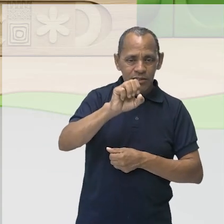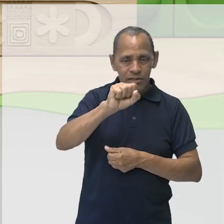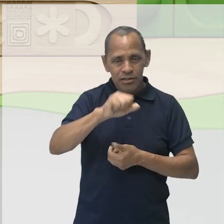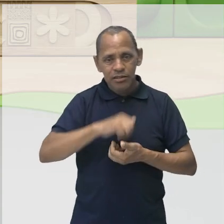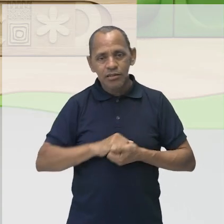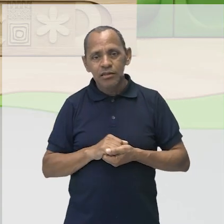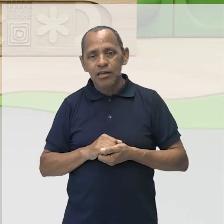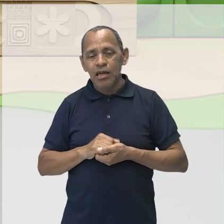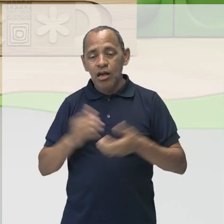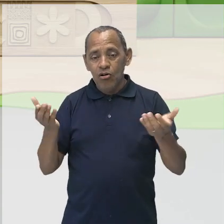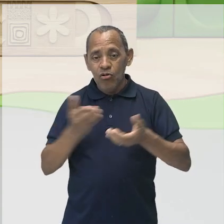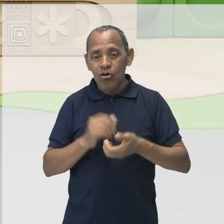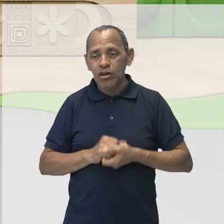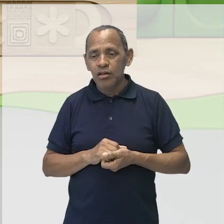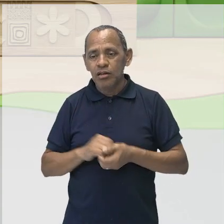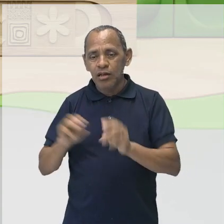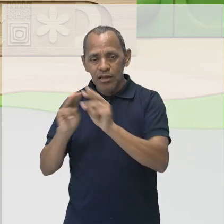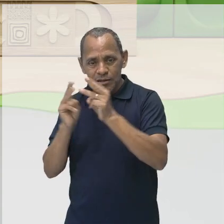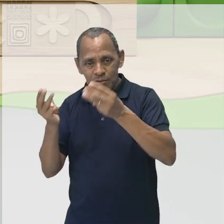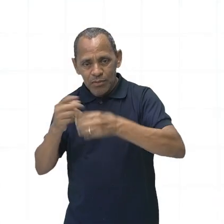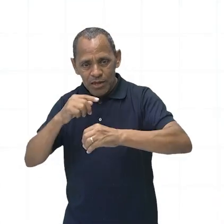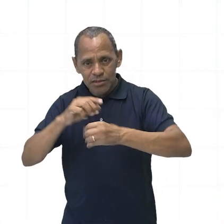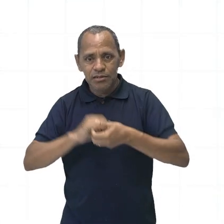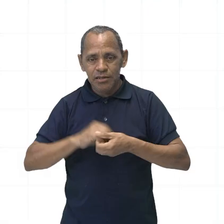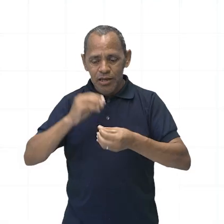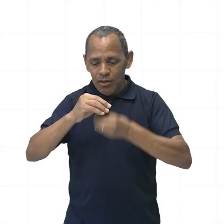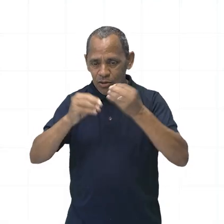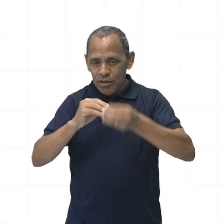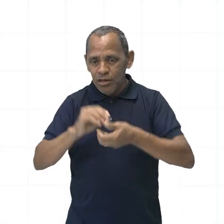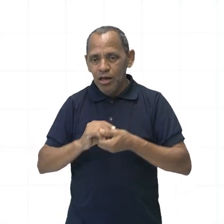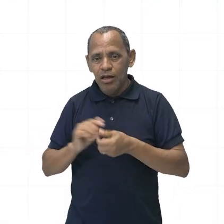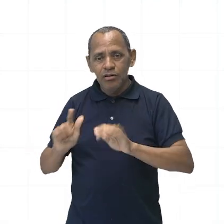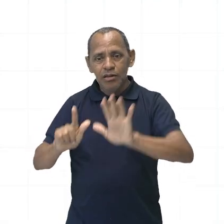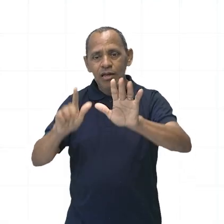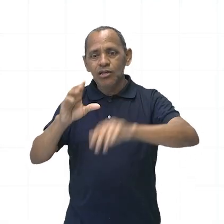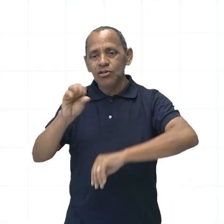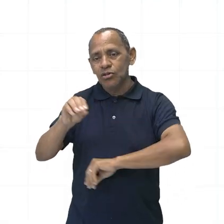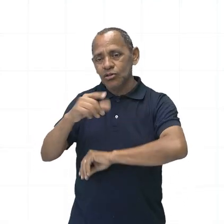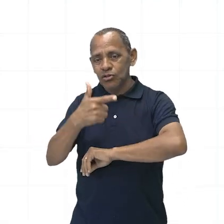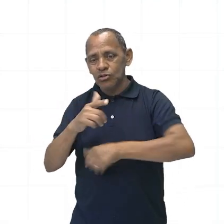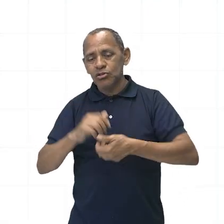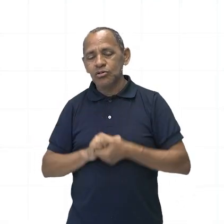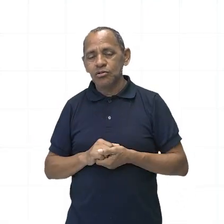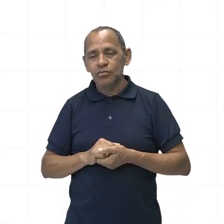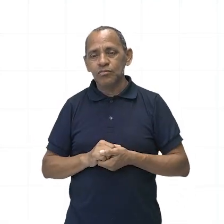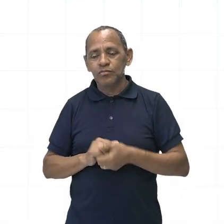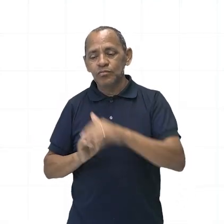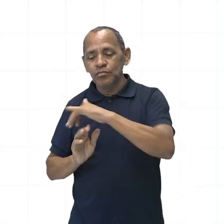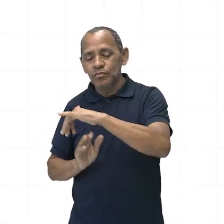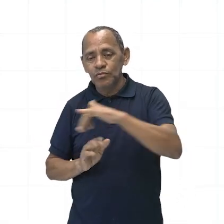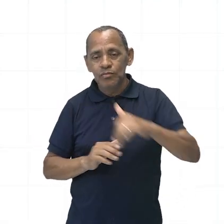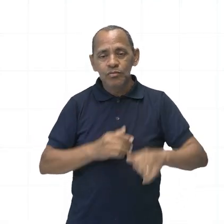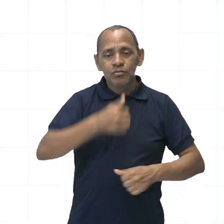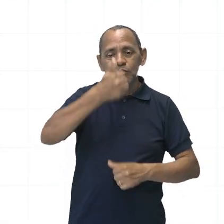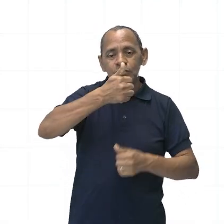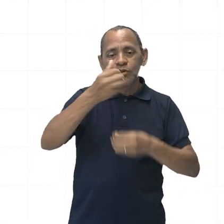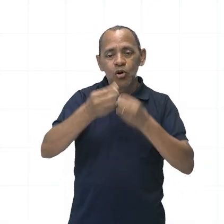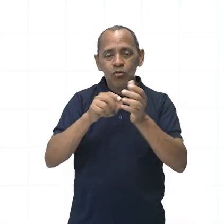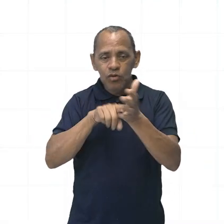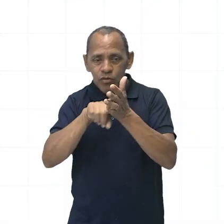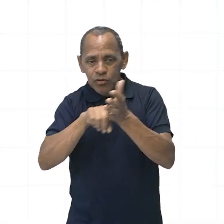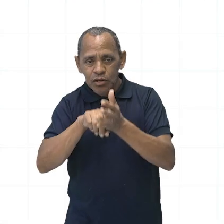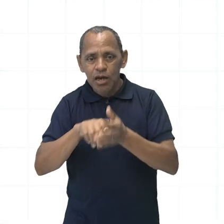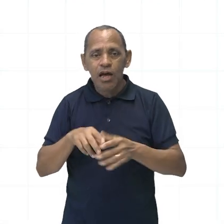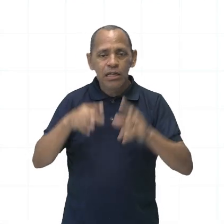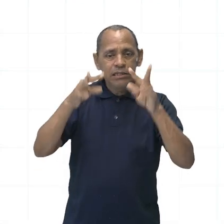vamos partir para a massa molar do oxigênio, o gás oxigênio. O primeiro passo que nós já aprendemos é consultar